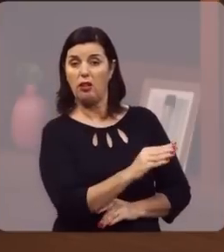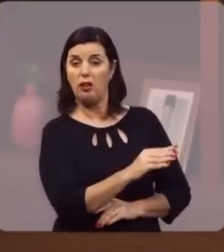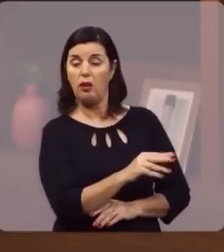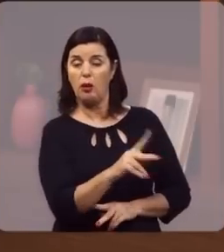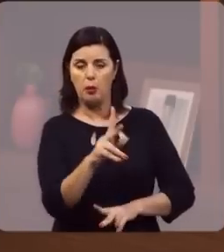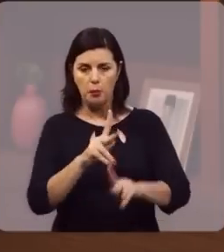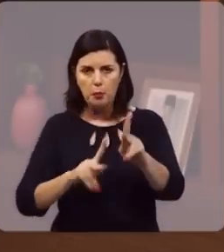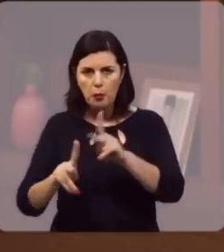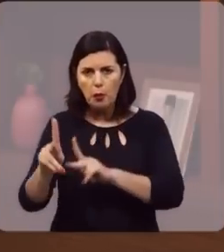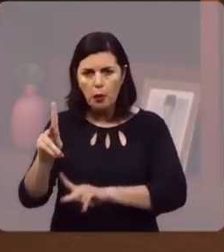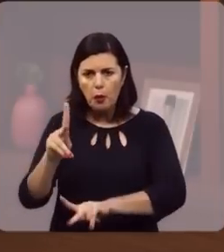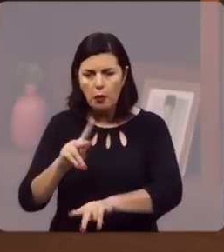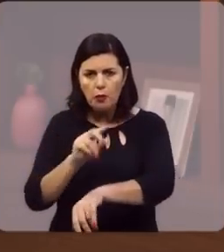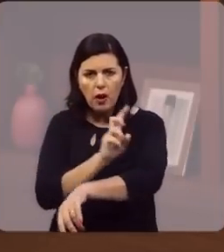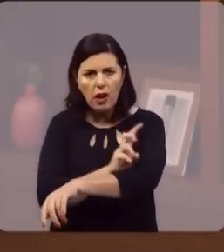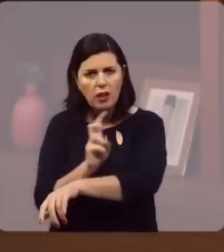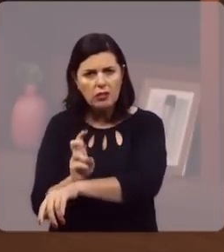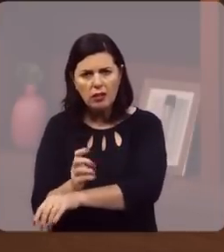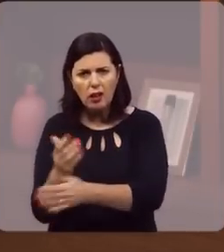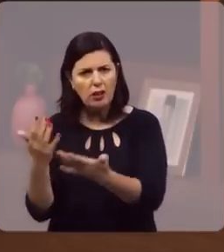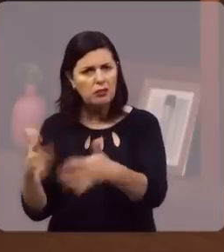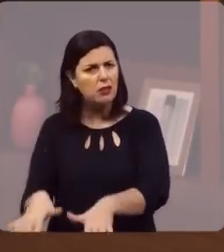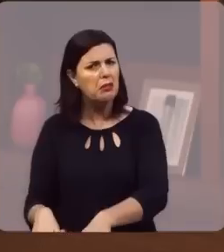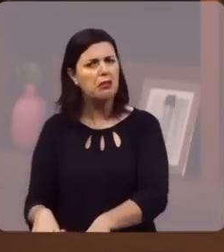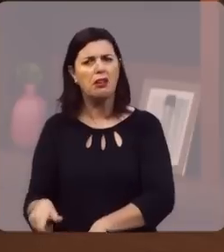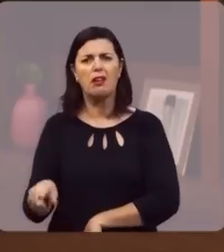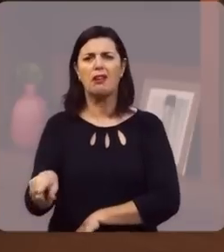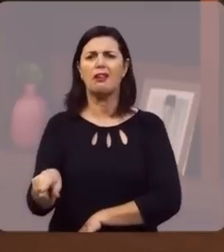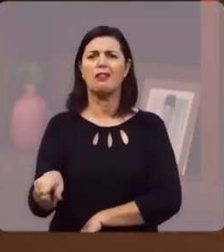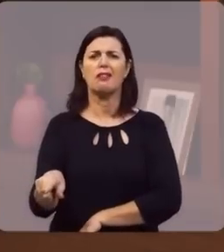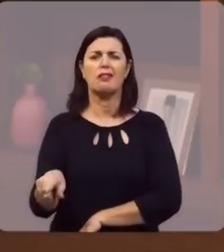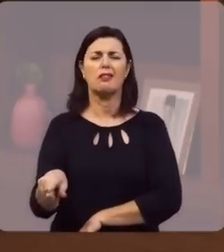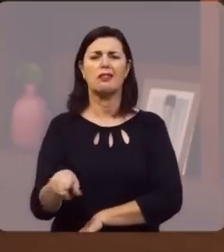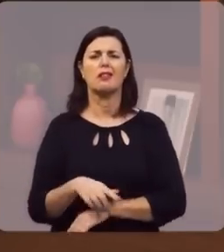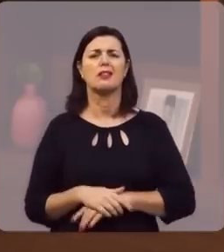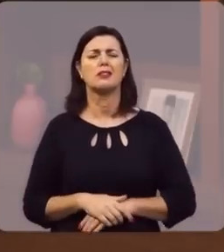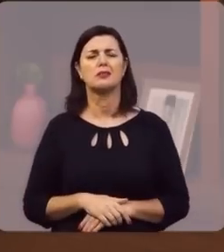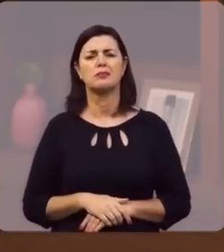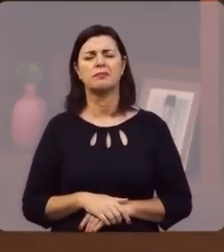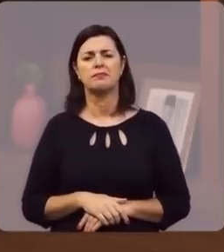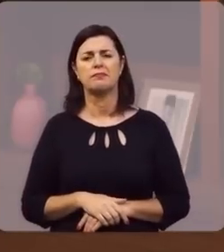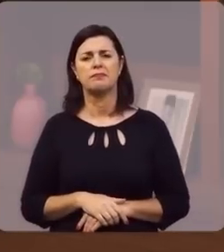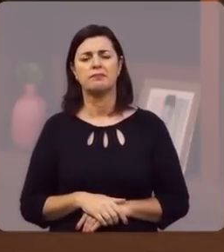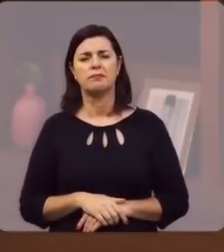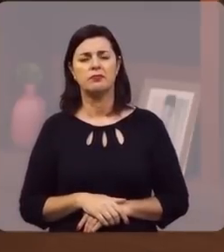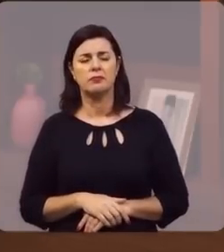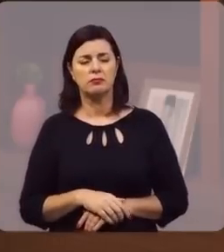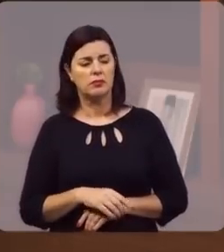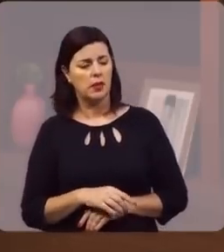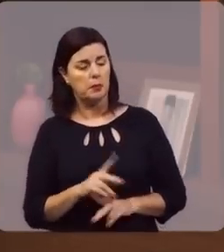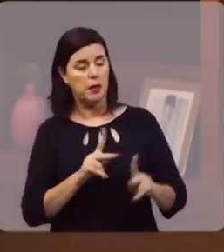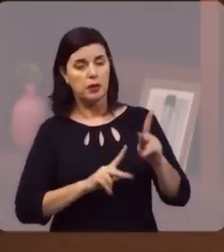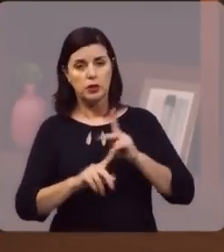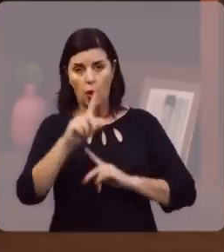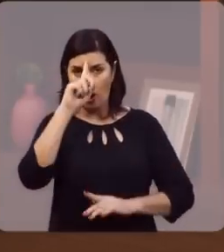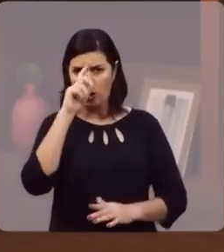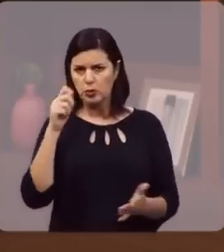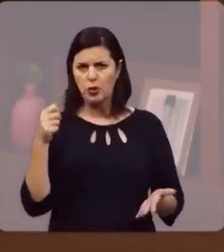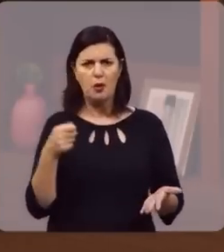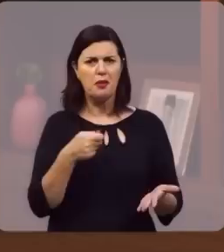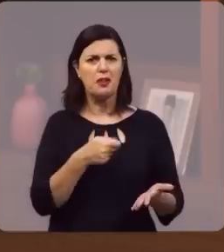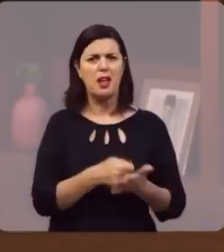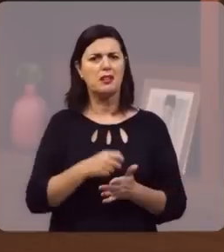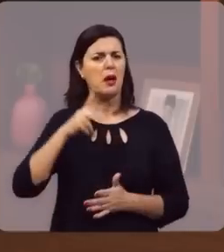primeiramente pelo seu povo veio para o que era seu e os seus não receberam ele foi rejeitado pelas